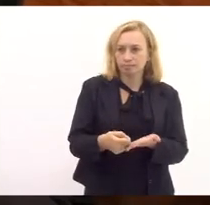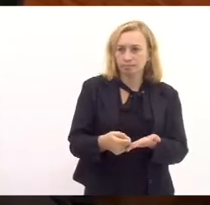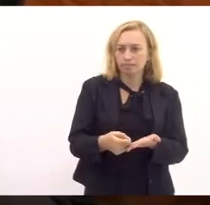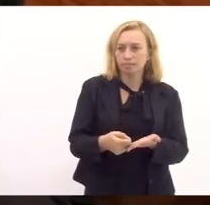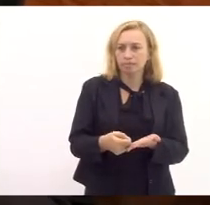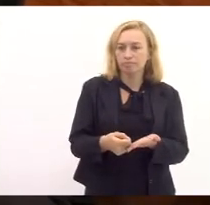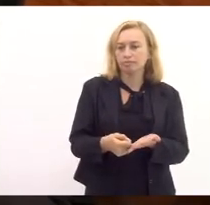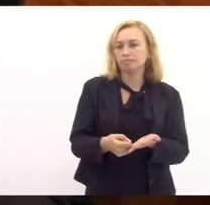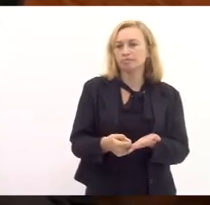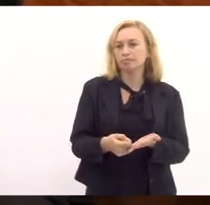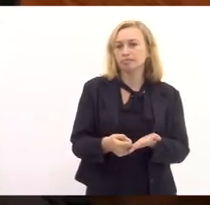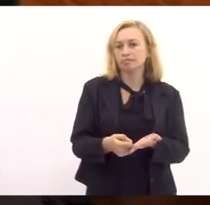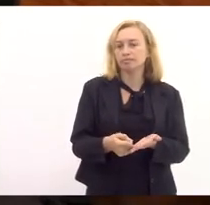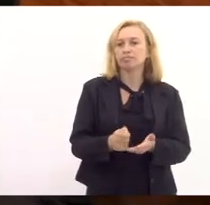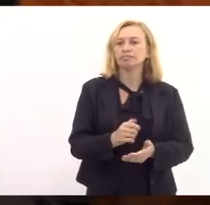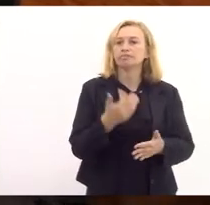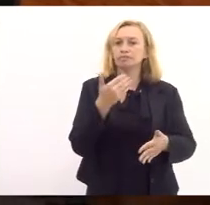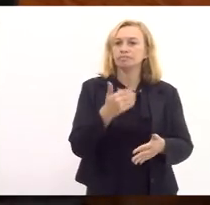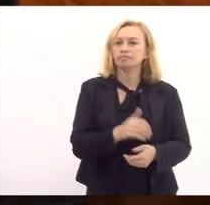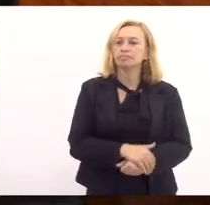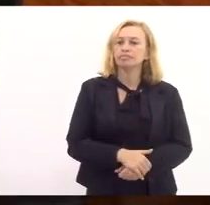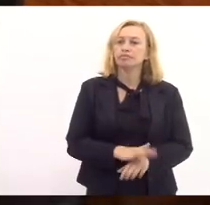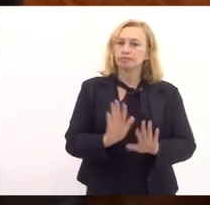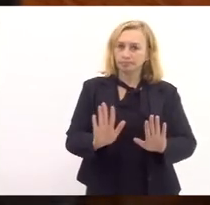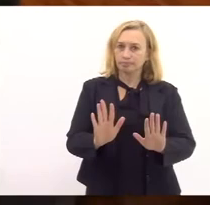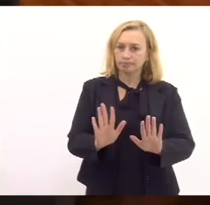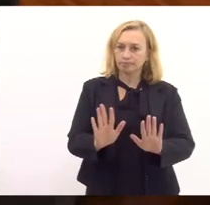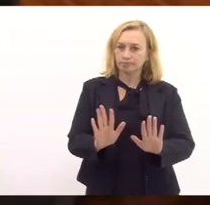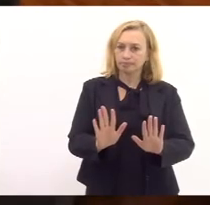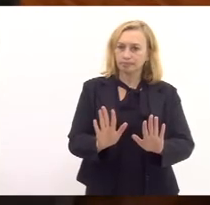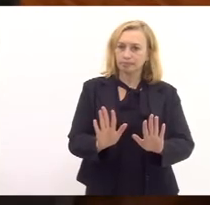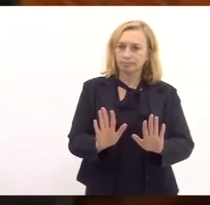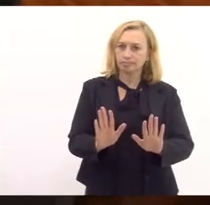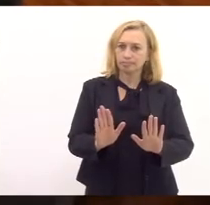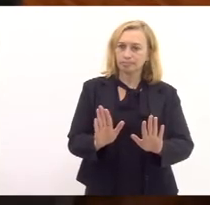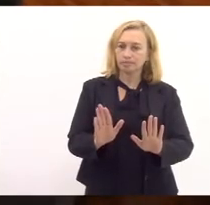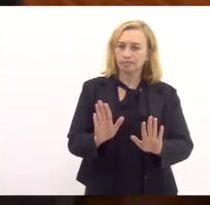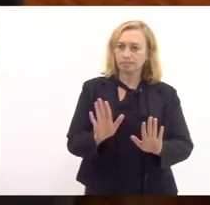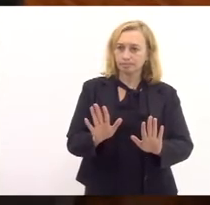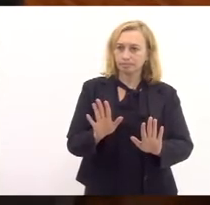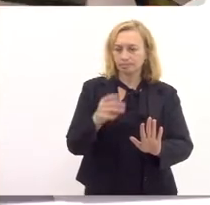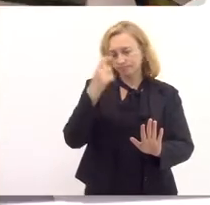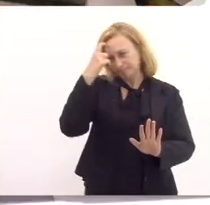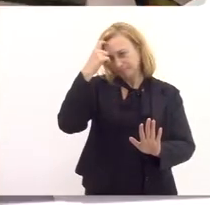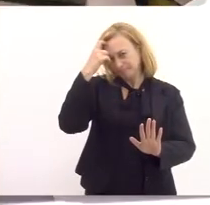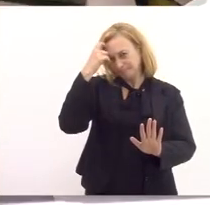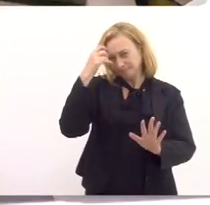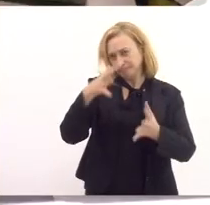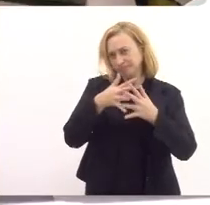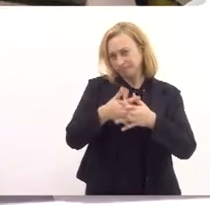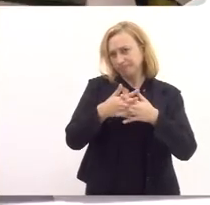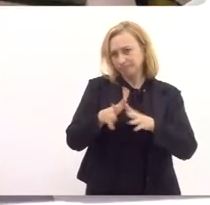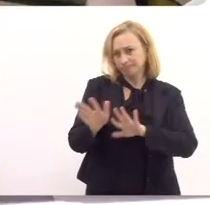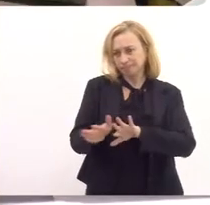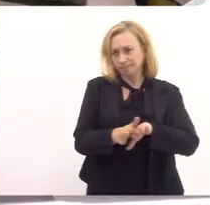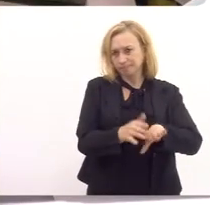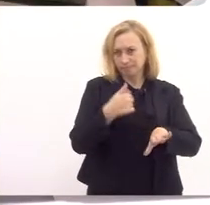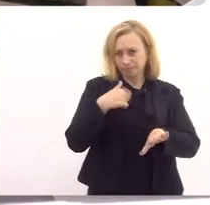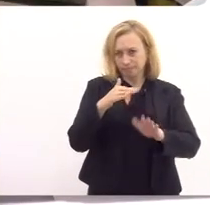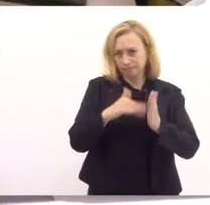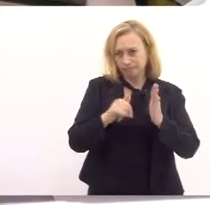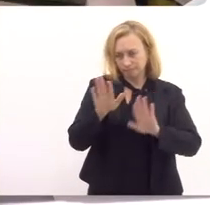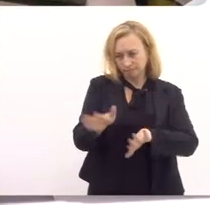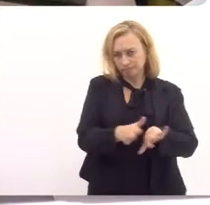executa o débito. Olha só, a gente tem uma divergência aí, mas eu vou tirar essa